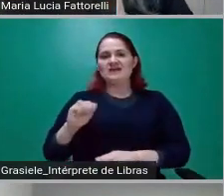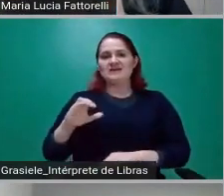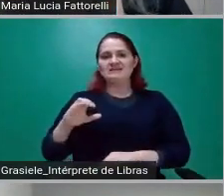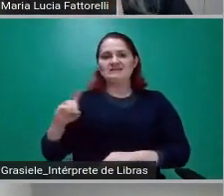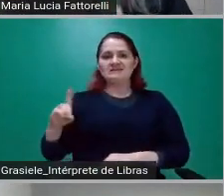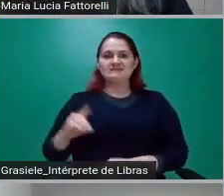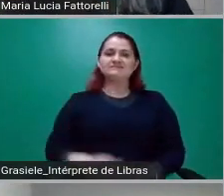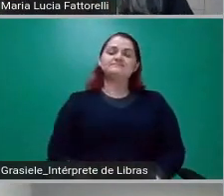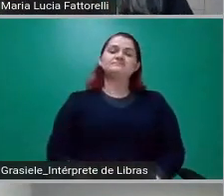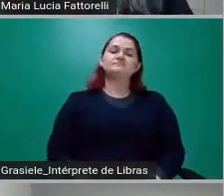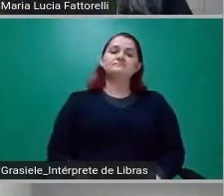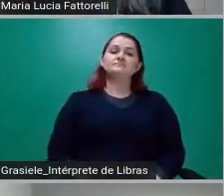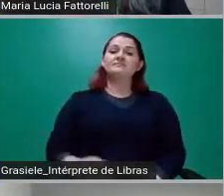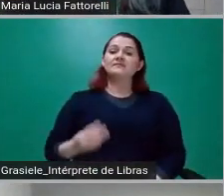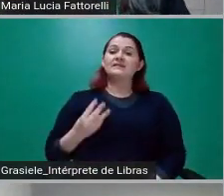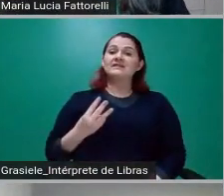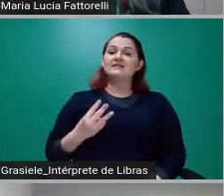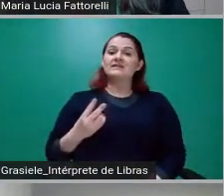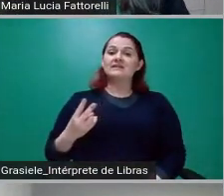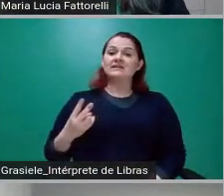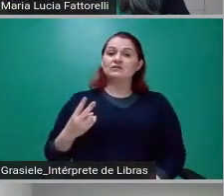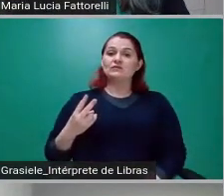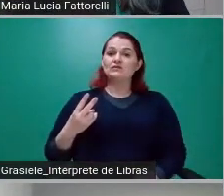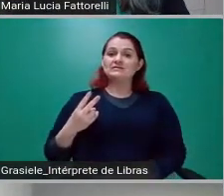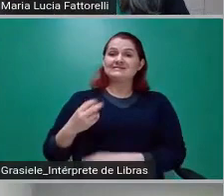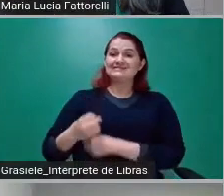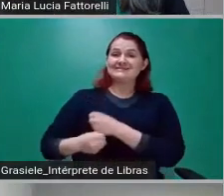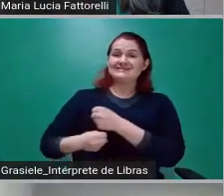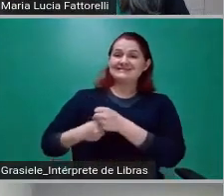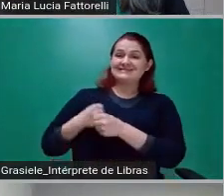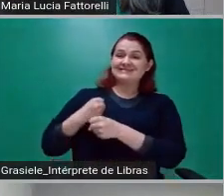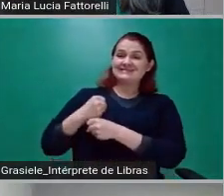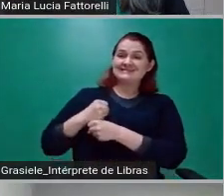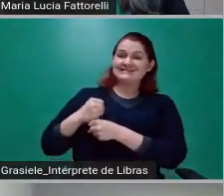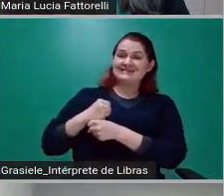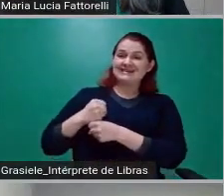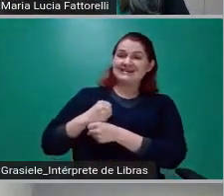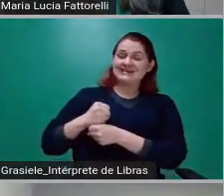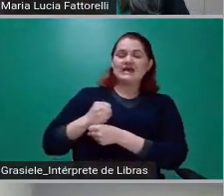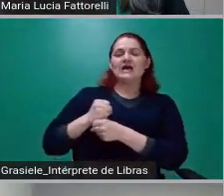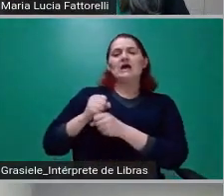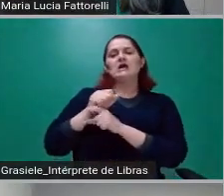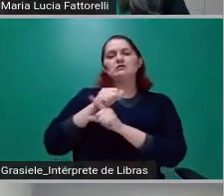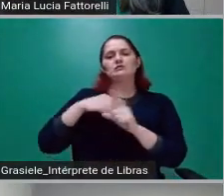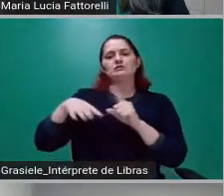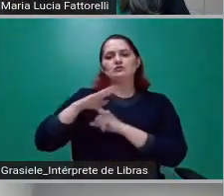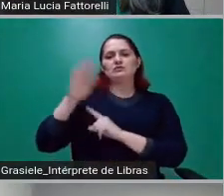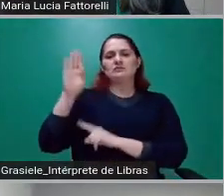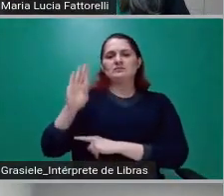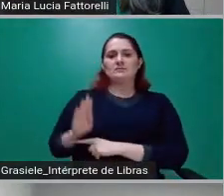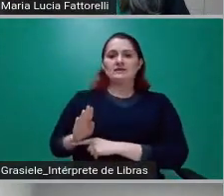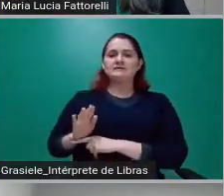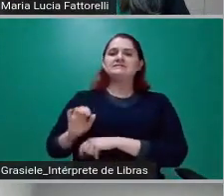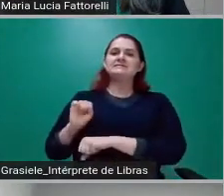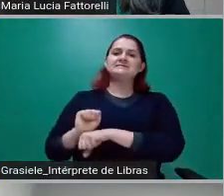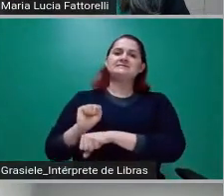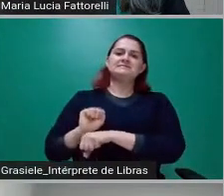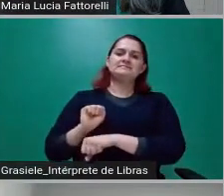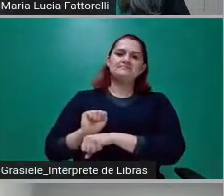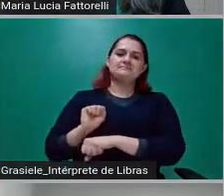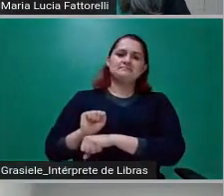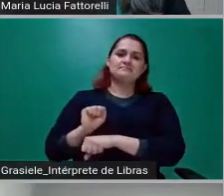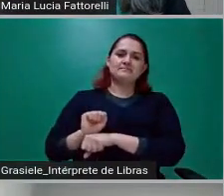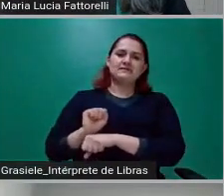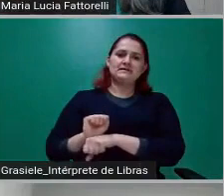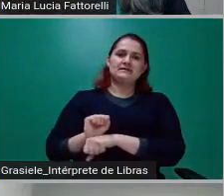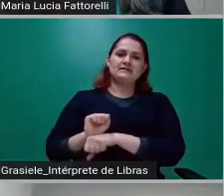Há 32 anos que a sociedade brasileira aguarda o cumprimento da